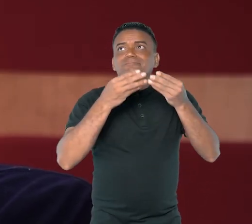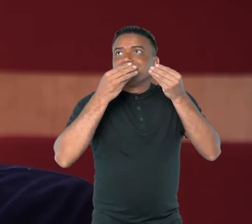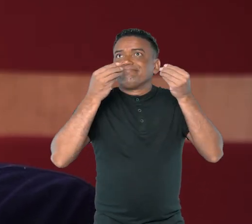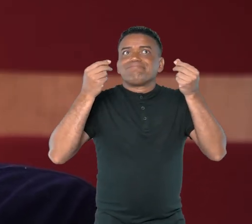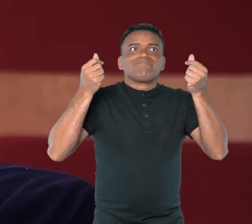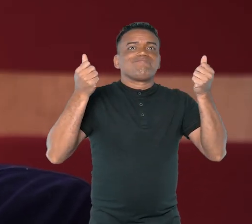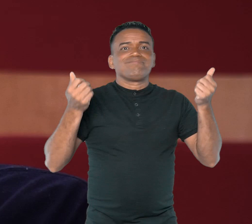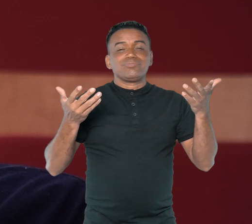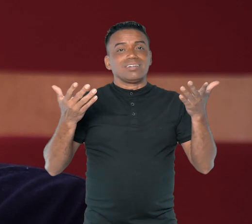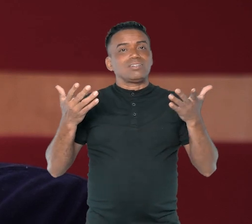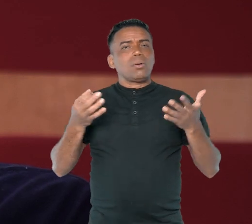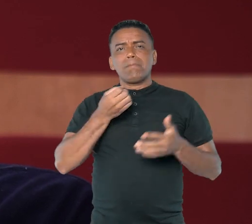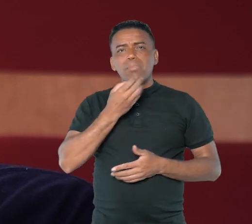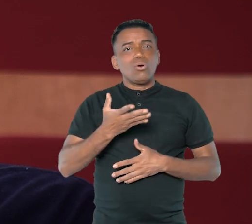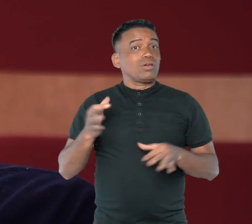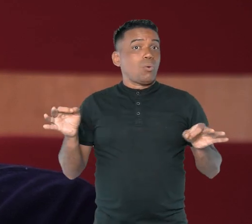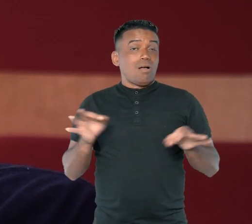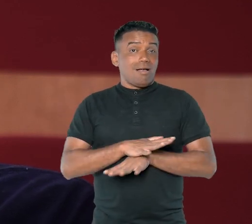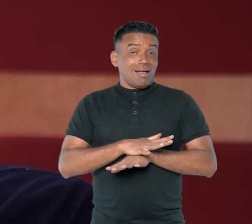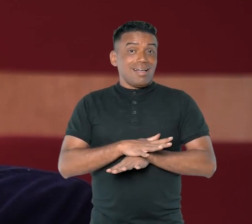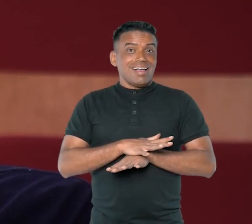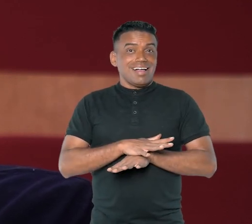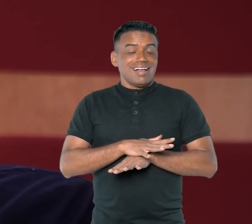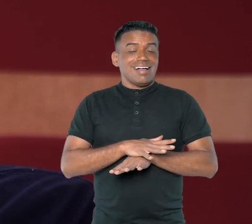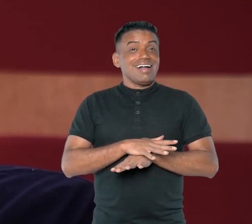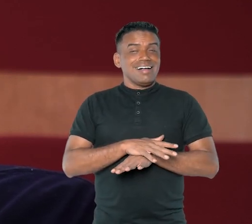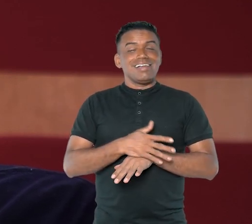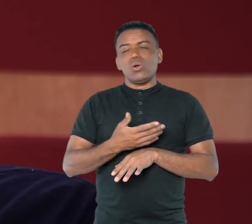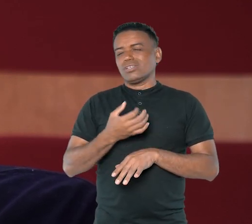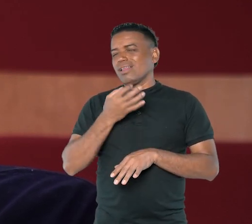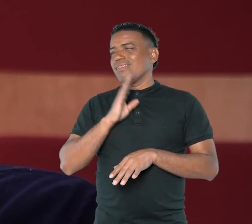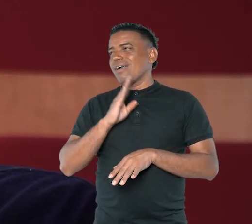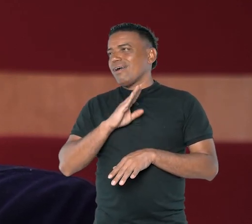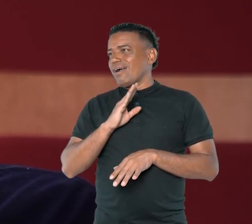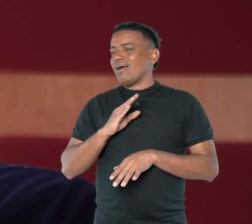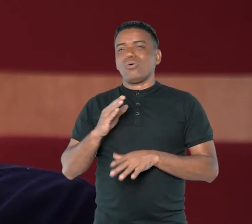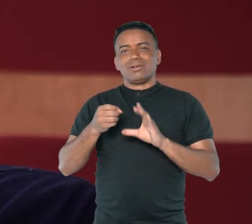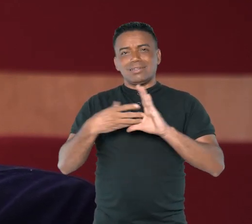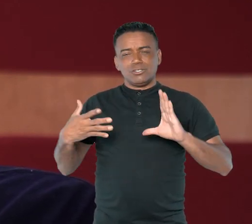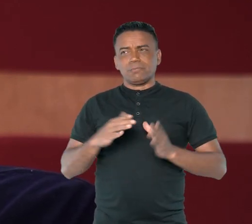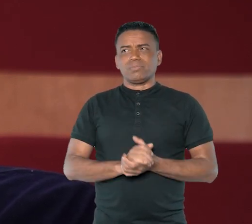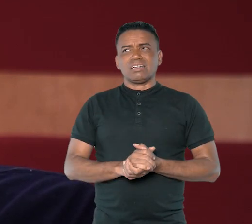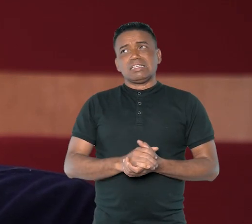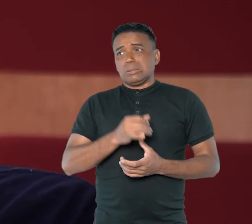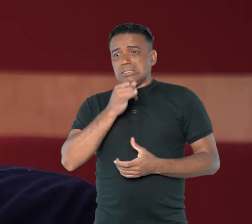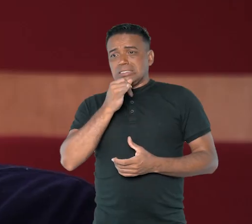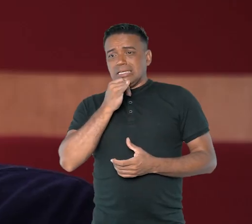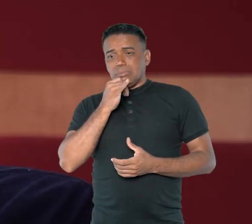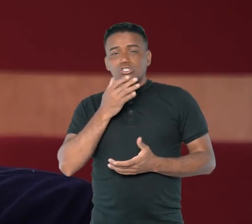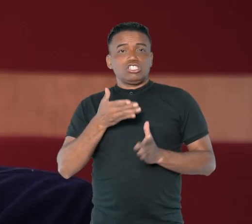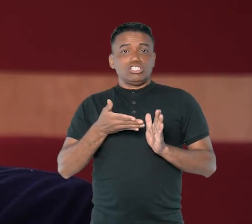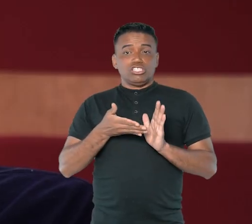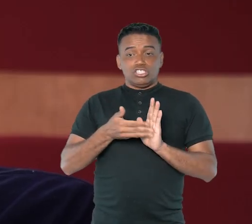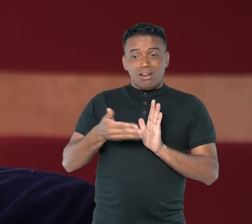esse ciclo que não terminou, né? Eu achei bacana esse fato. Sobre a despretensão e sobre a